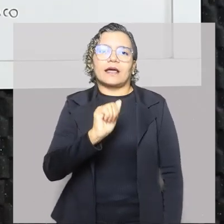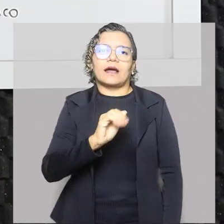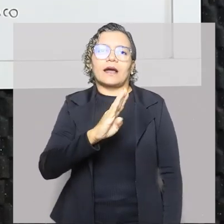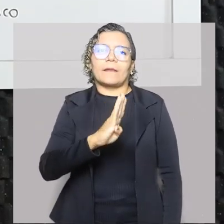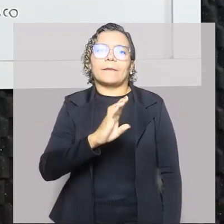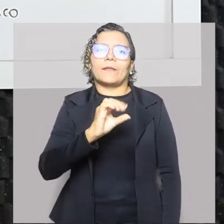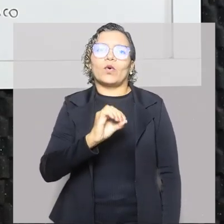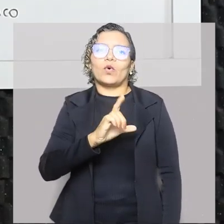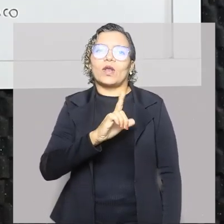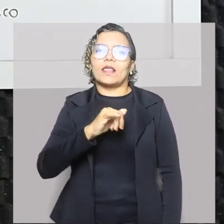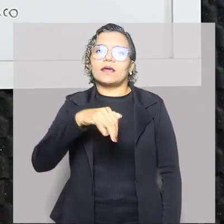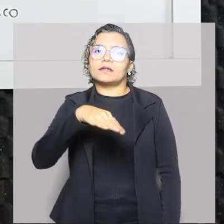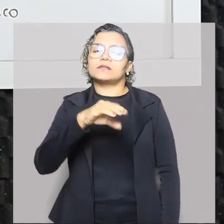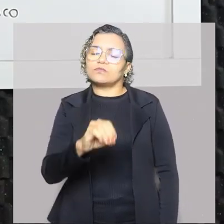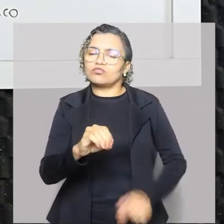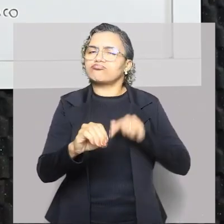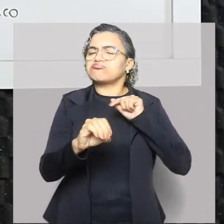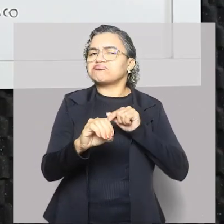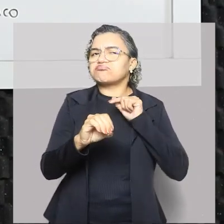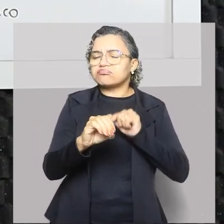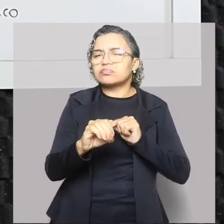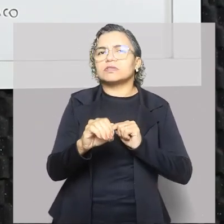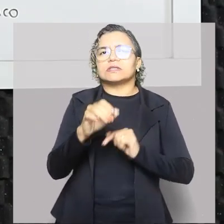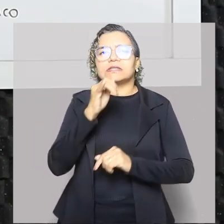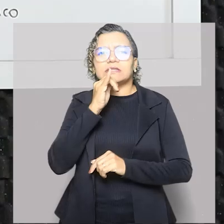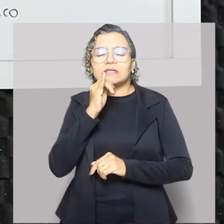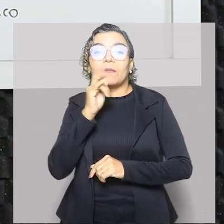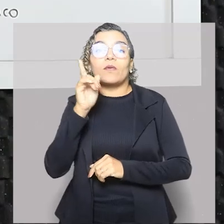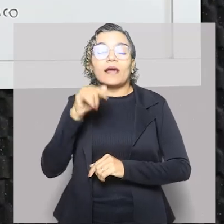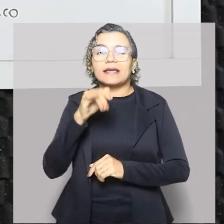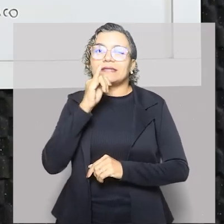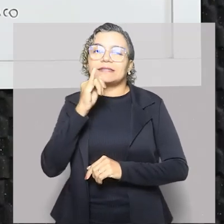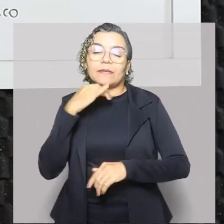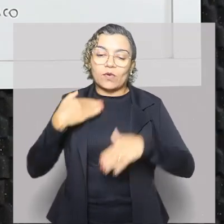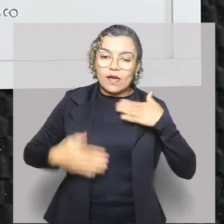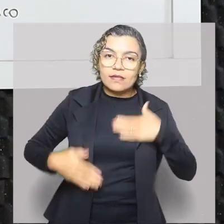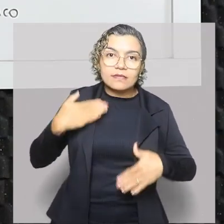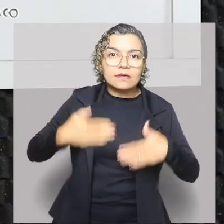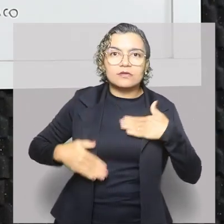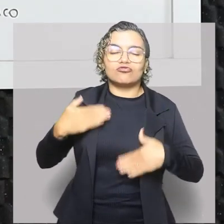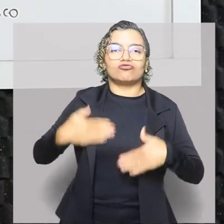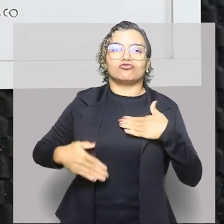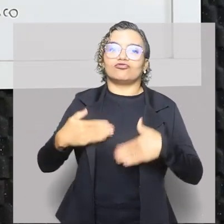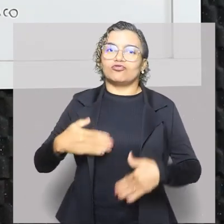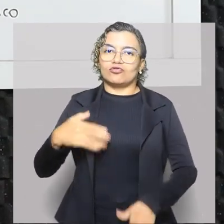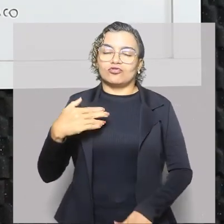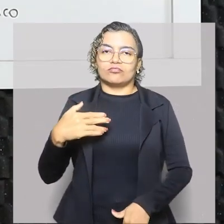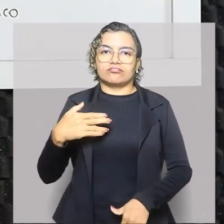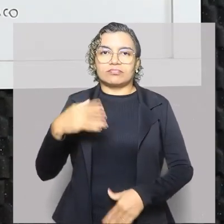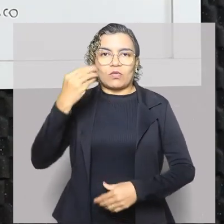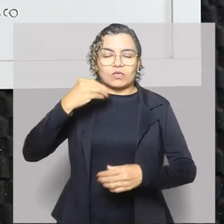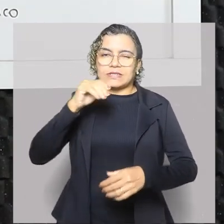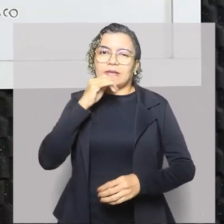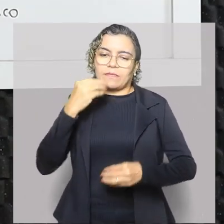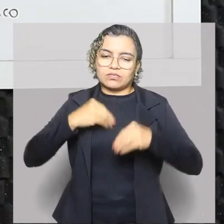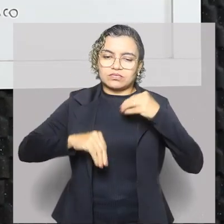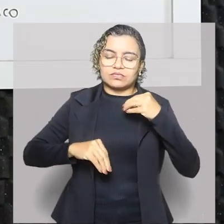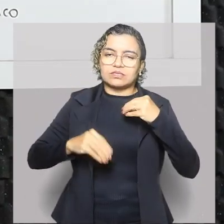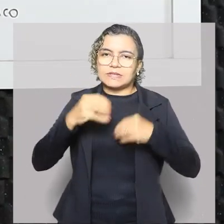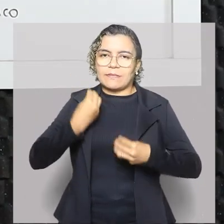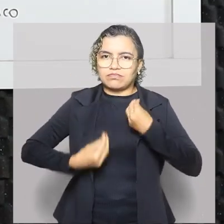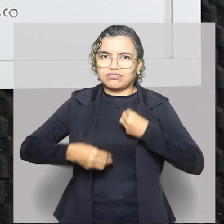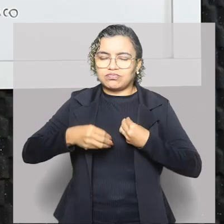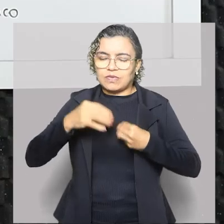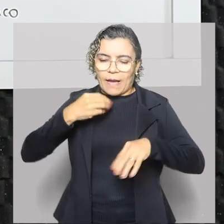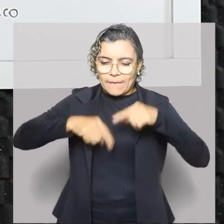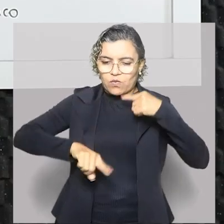de metabolismo, né? O metabolismo é todo o gasto energético que você tem aí no seu corpo, seja para